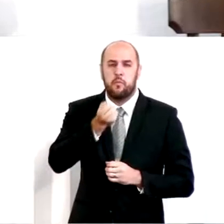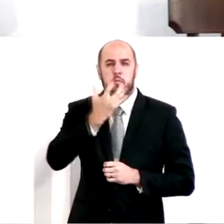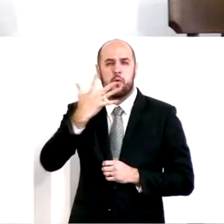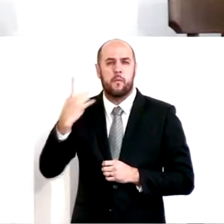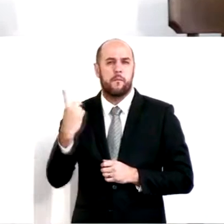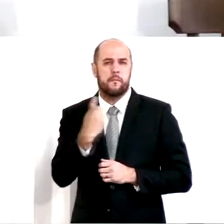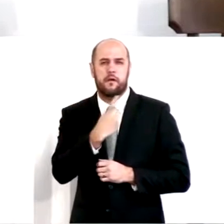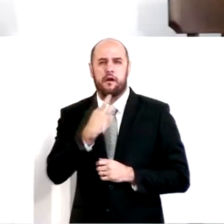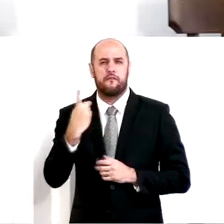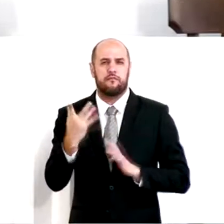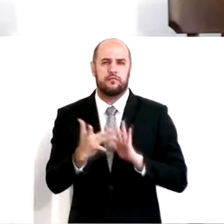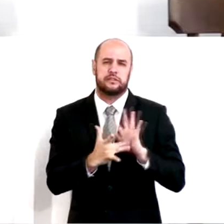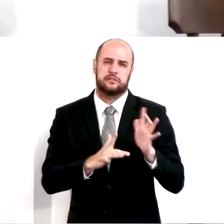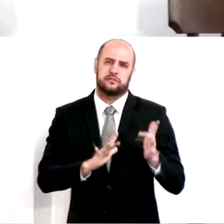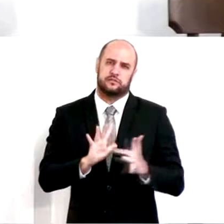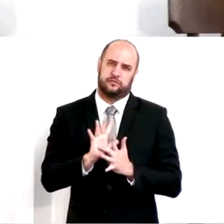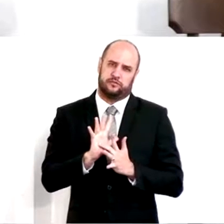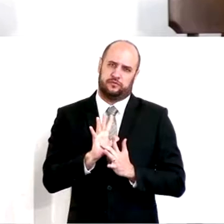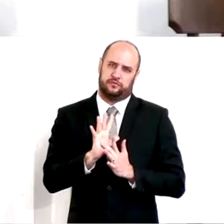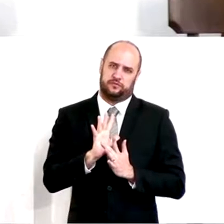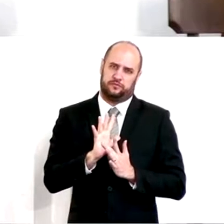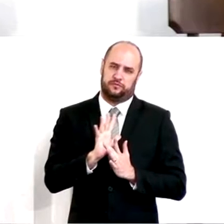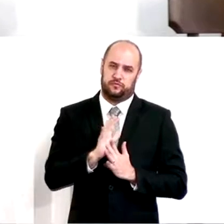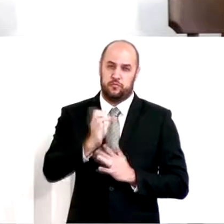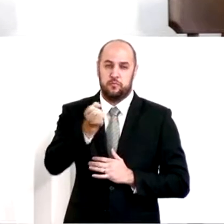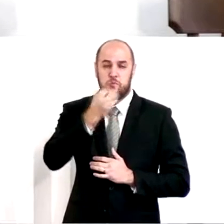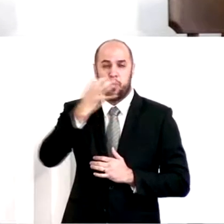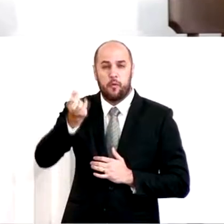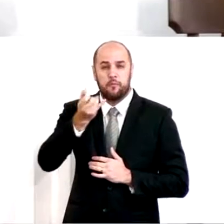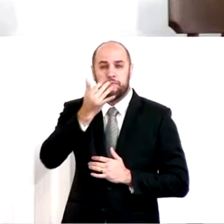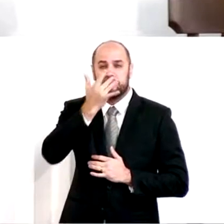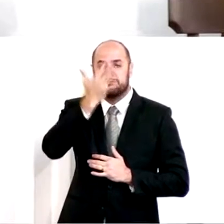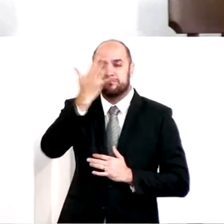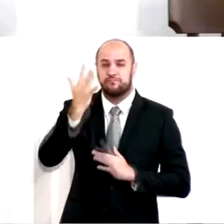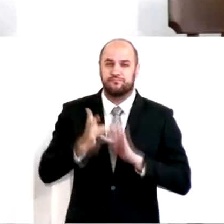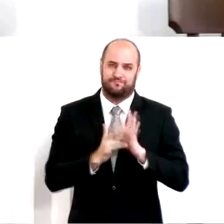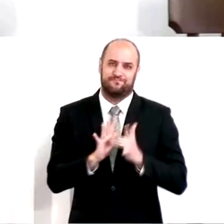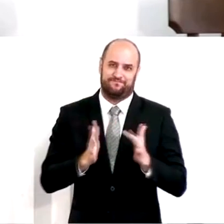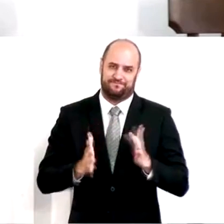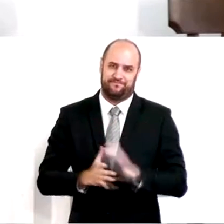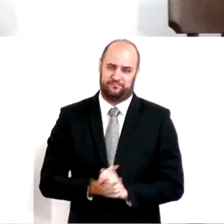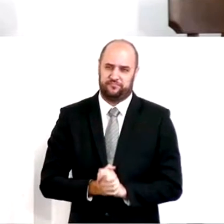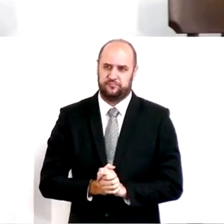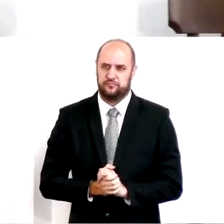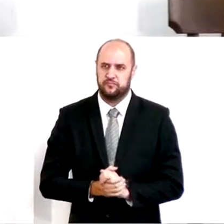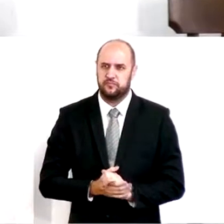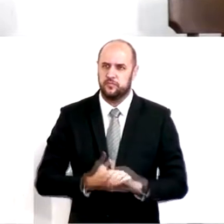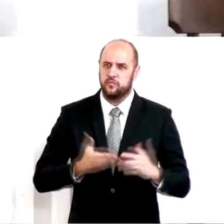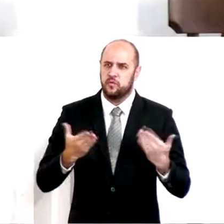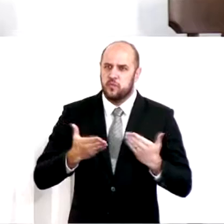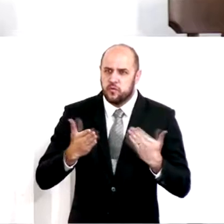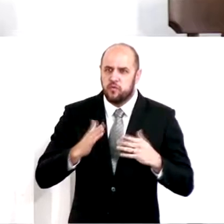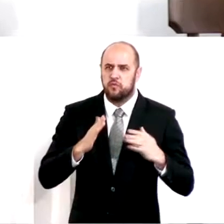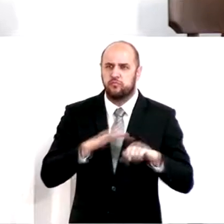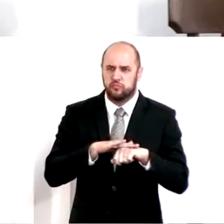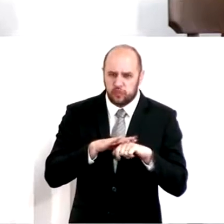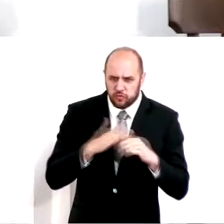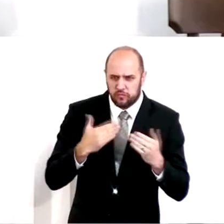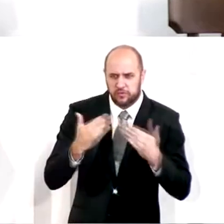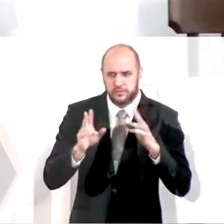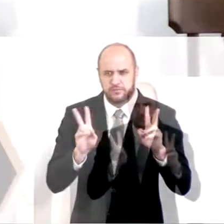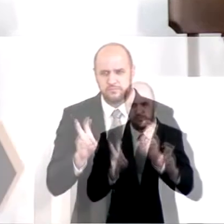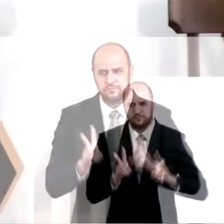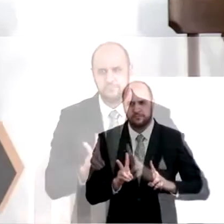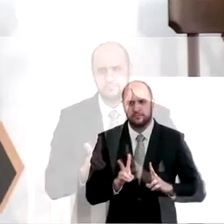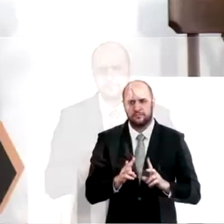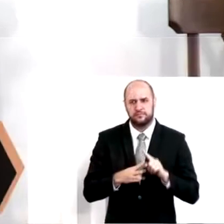Cristo, porque o texto fala sobre o bom perfume de Cristo. Eu quero falar sobre esse tema a